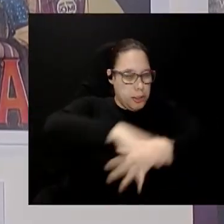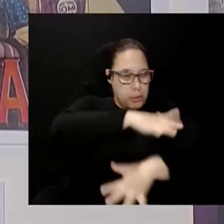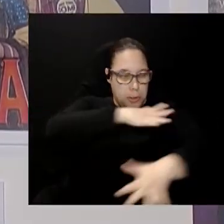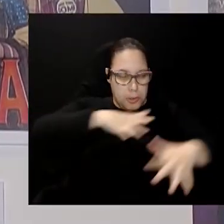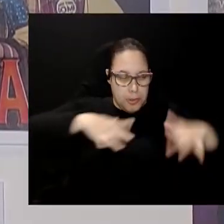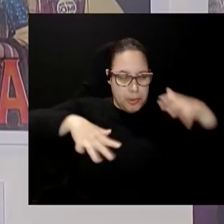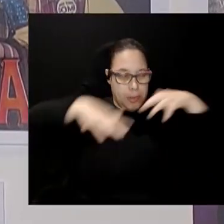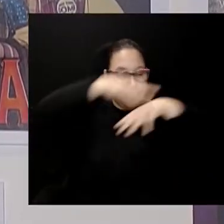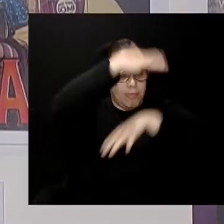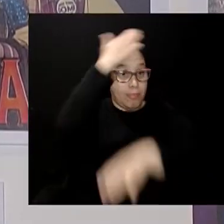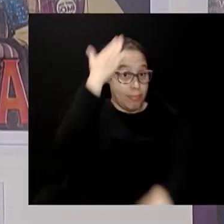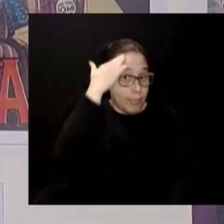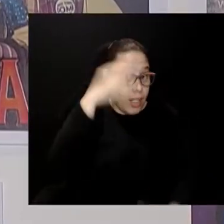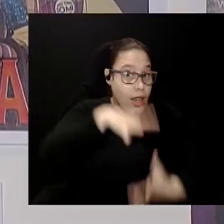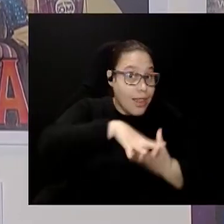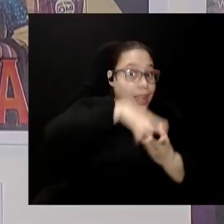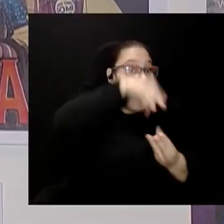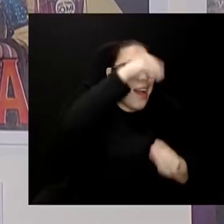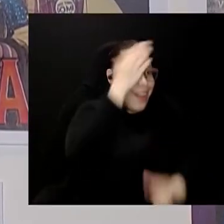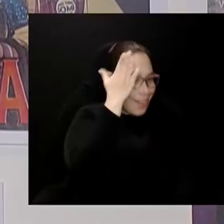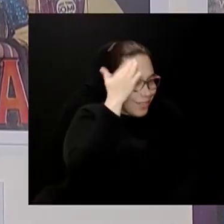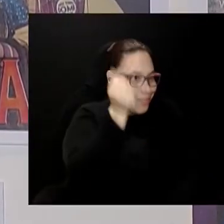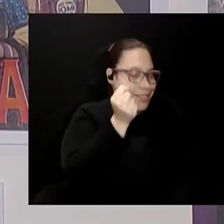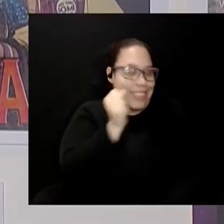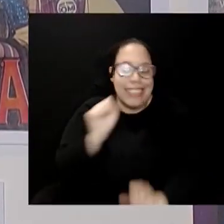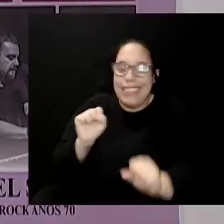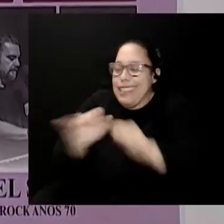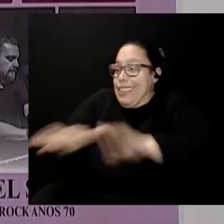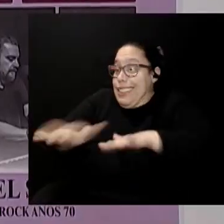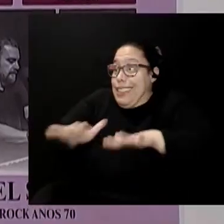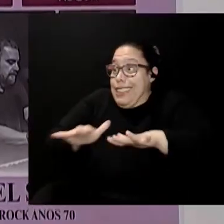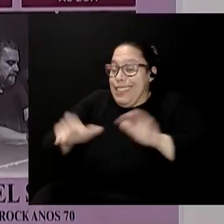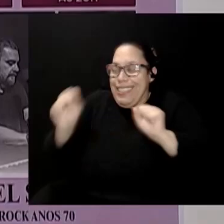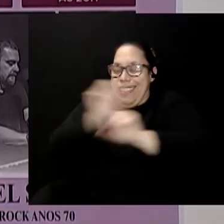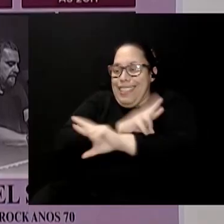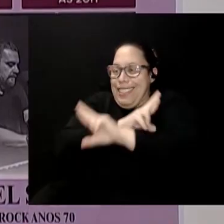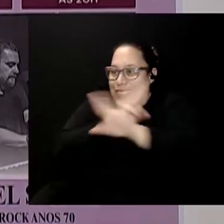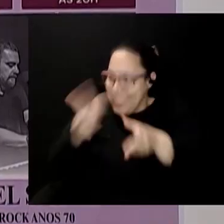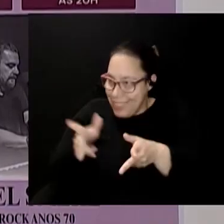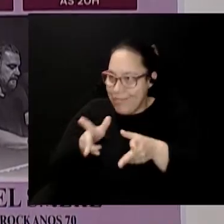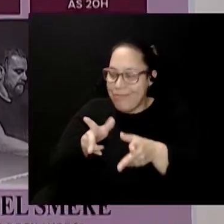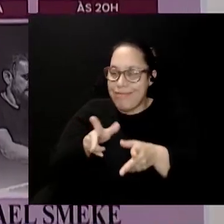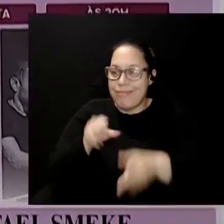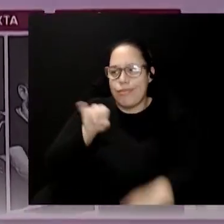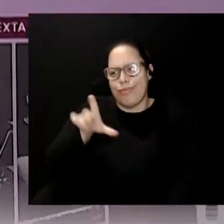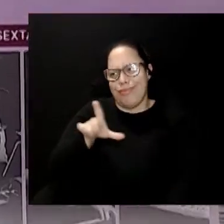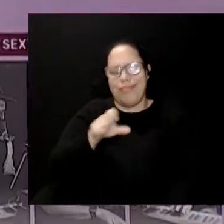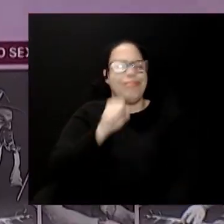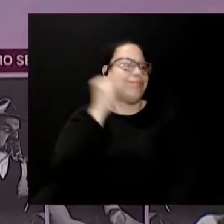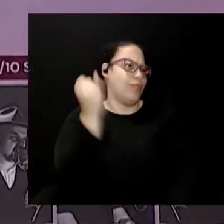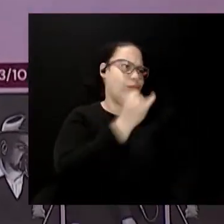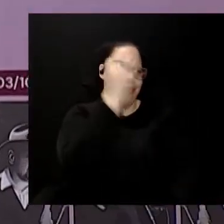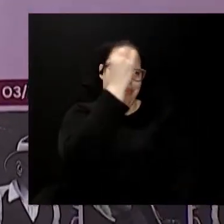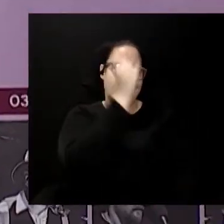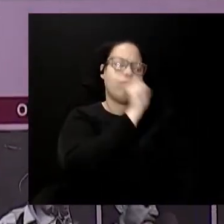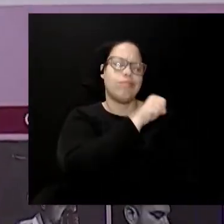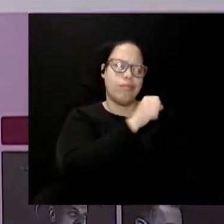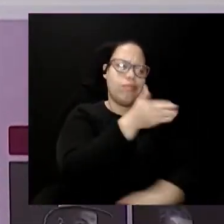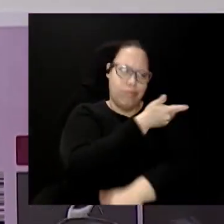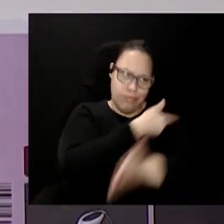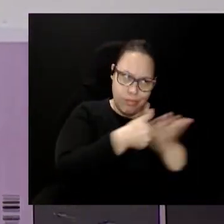alma. A adrenalina é totalmente diferente, né, Júlia? E totalmente importante também, porque faz parte do curtir um